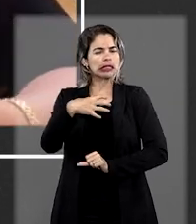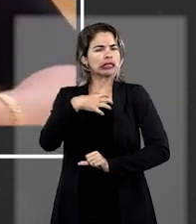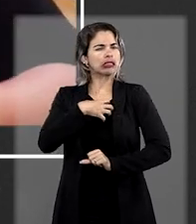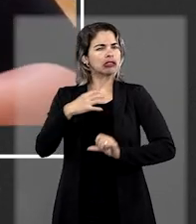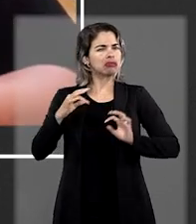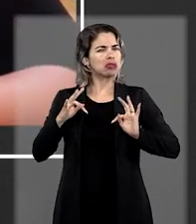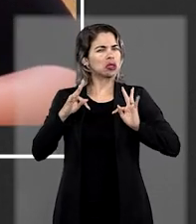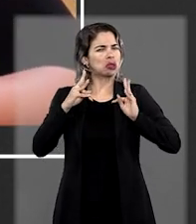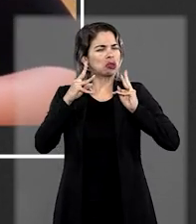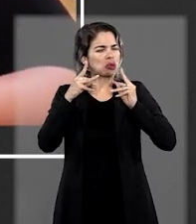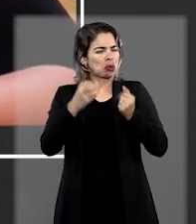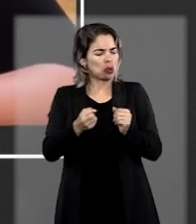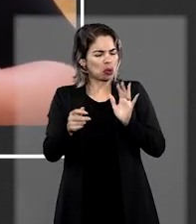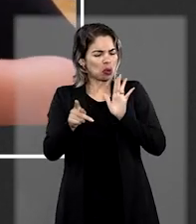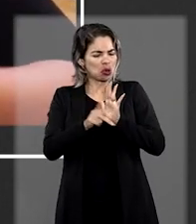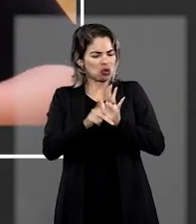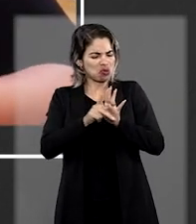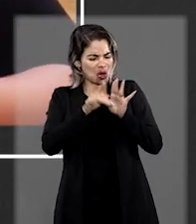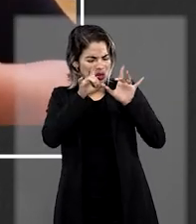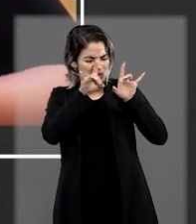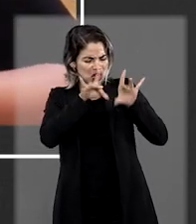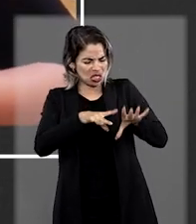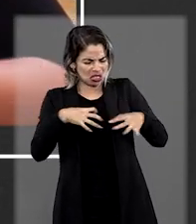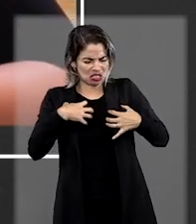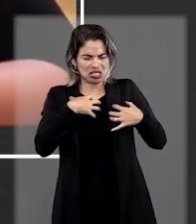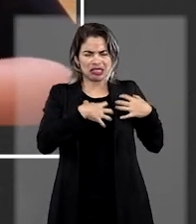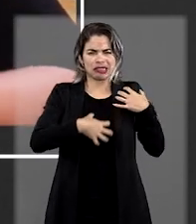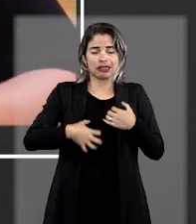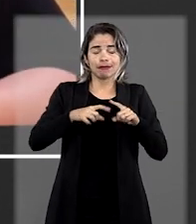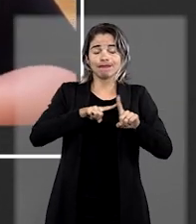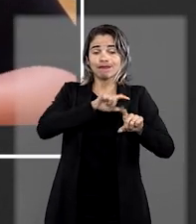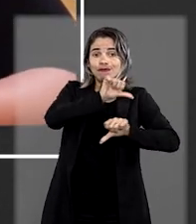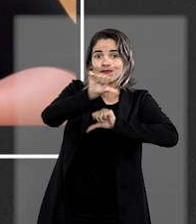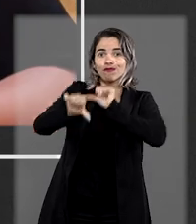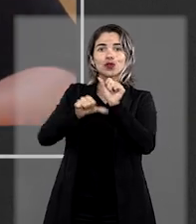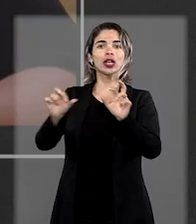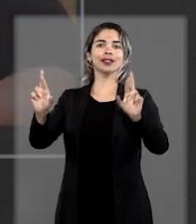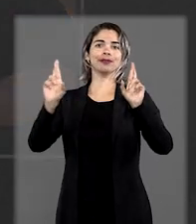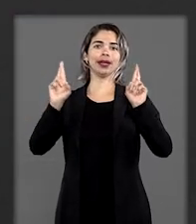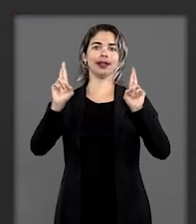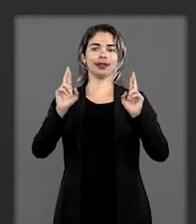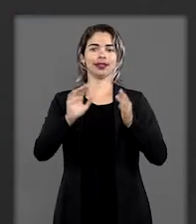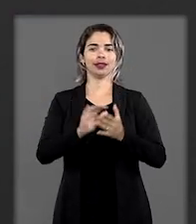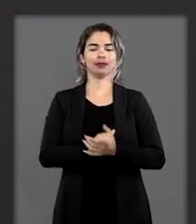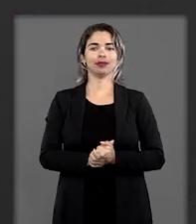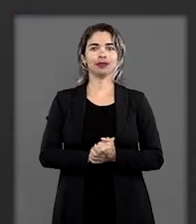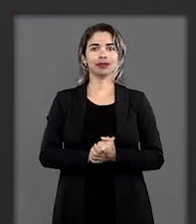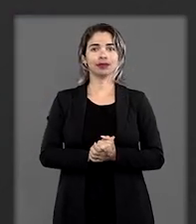sentimento de abandono e angústia em esperança.